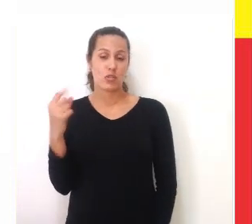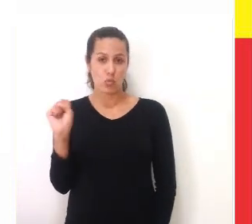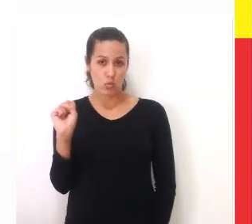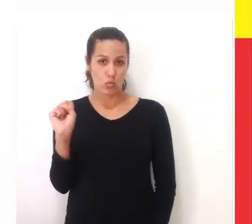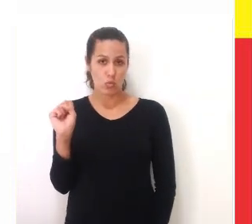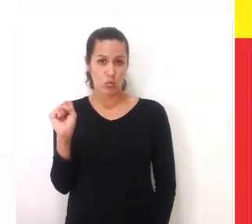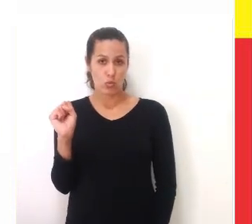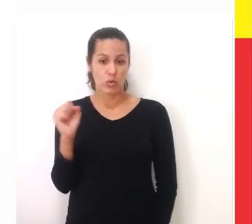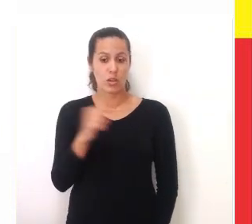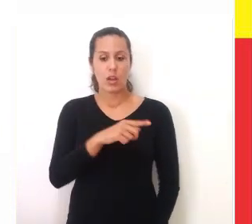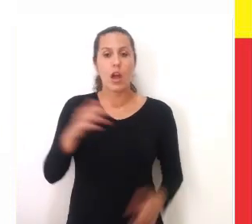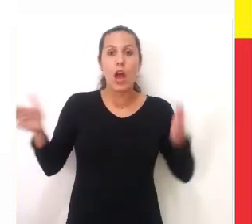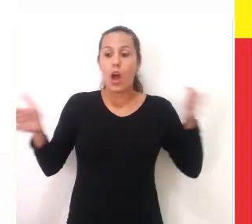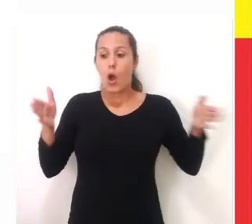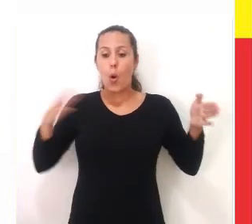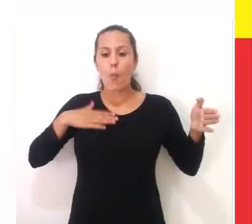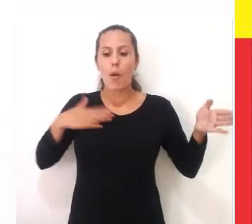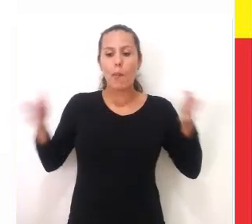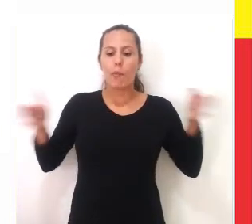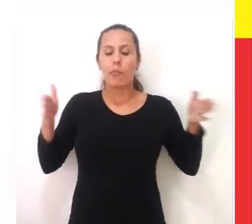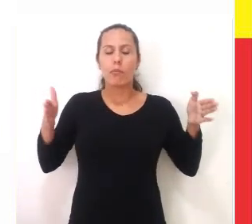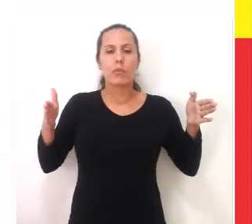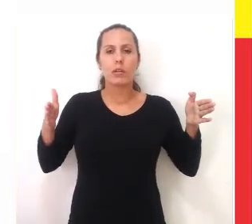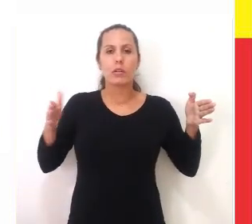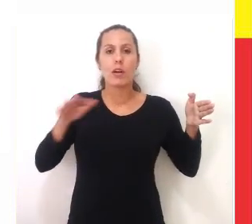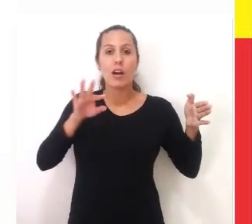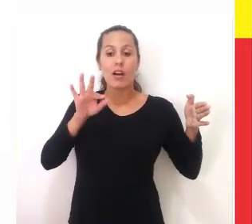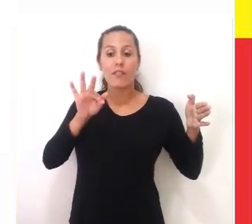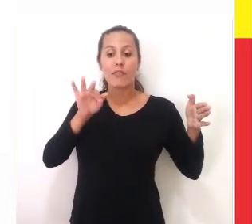dia 18 é o meu período fértil.